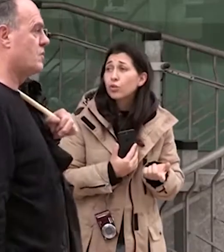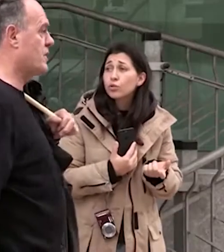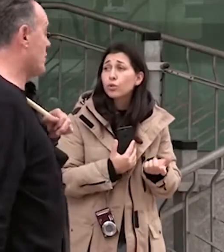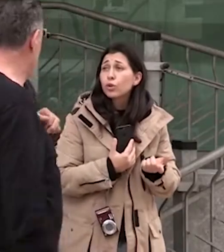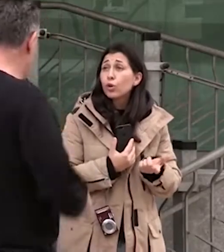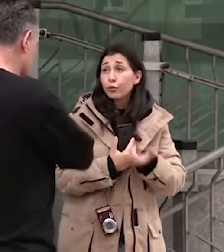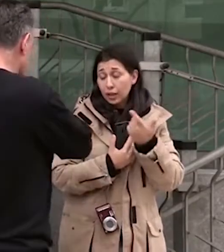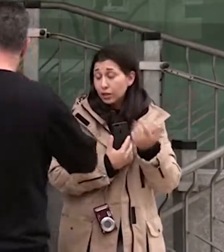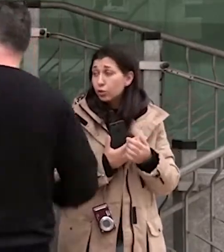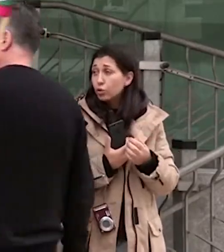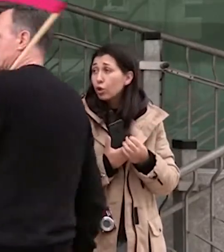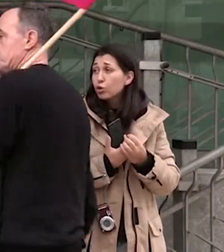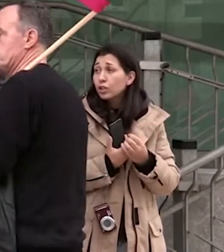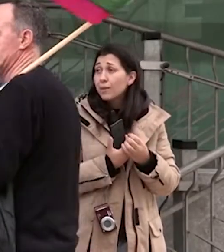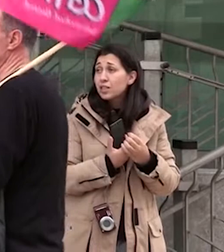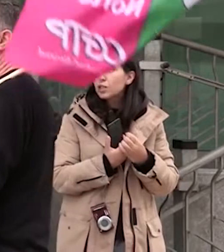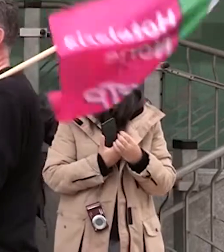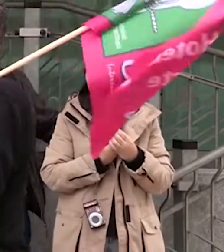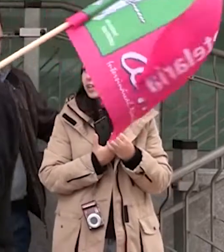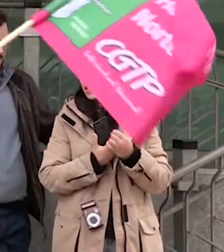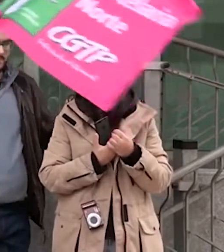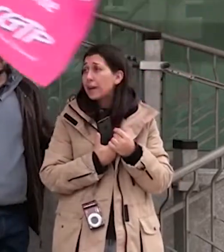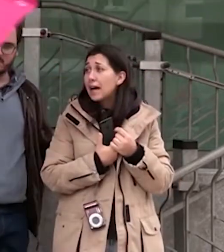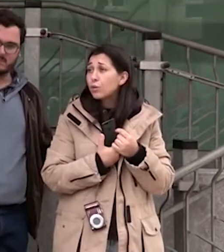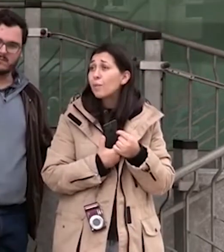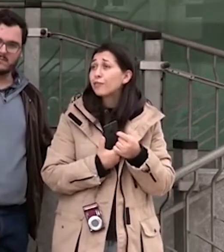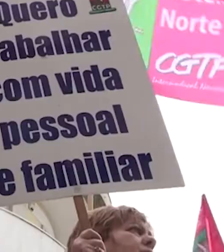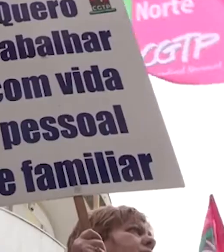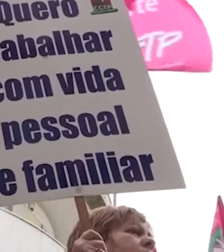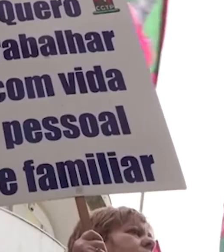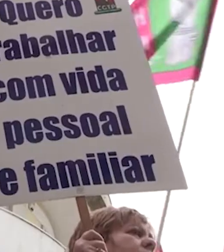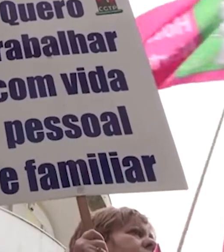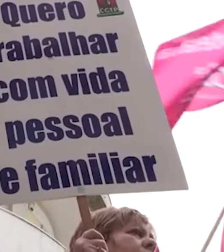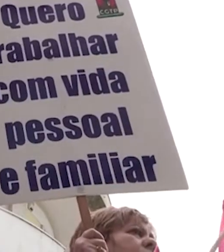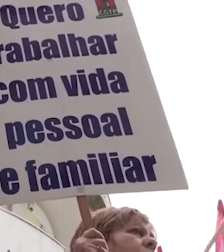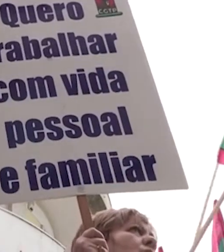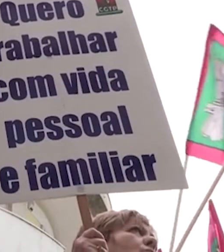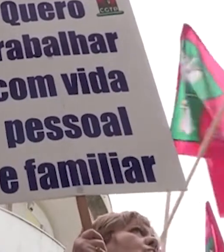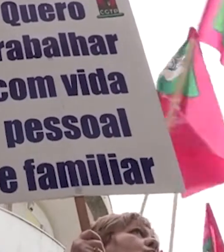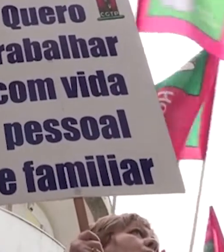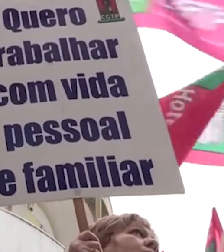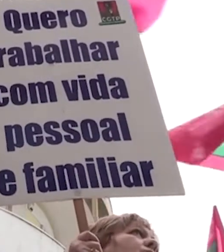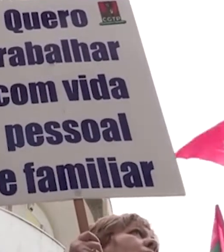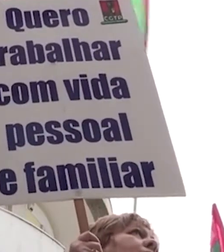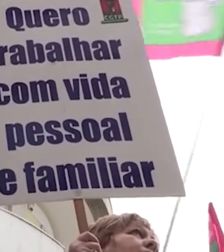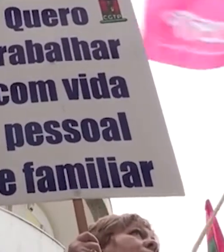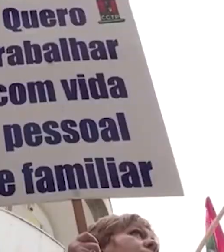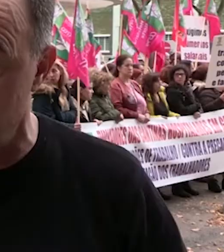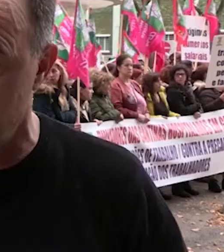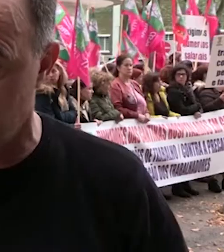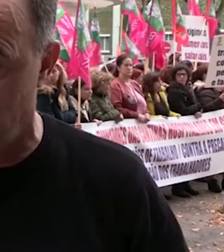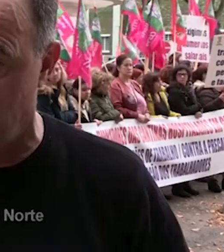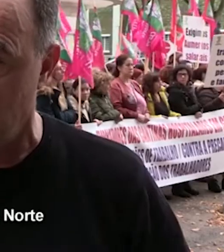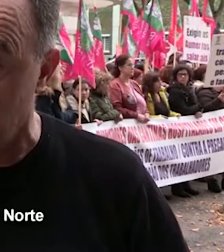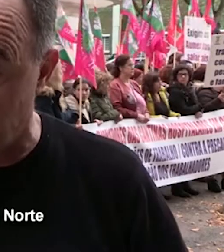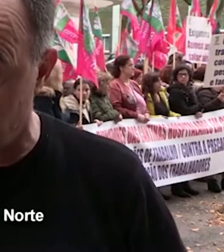com muitos problemas. São condições mínimas e inaceitáveis, dizem. Os trabalhadores das cantinas e escolares não têm condições